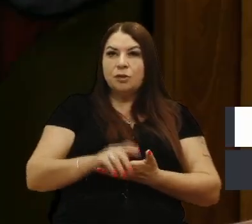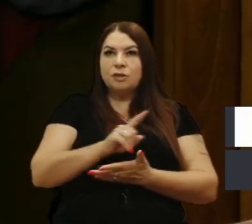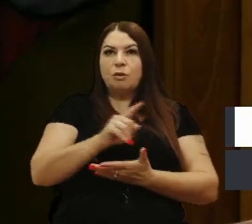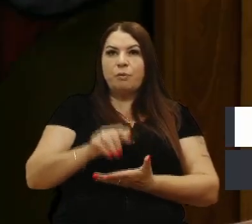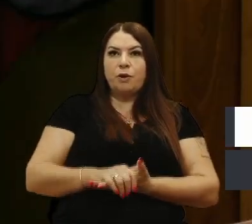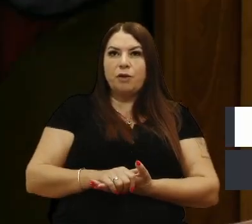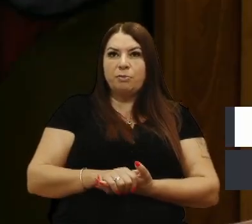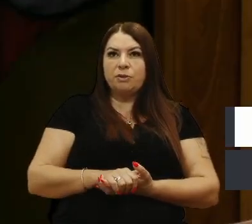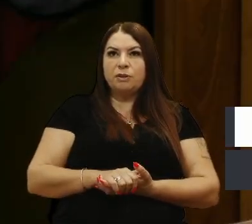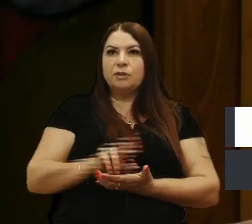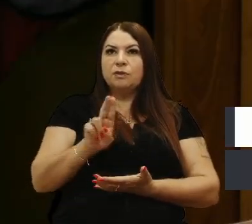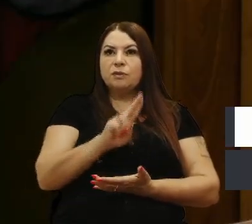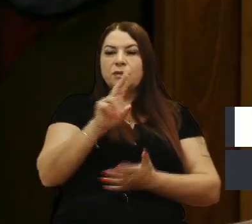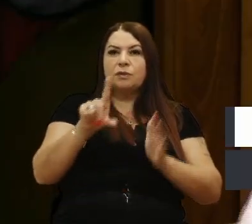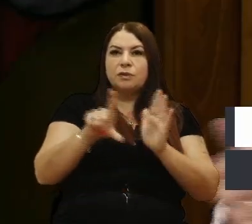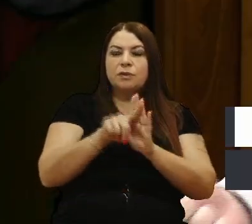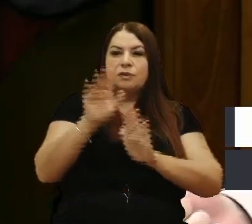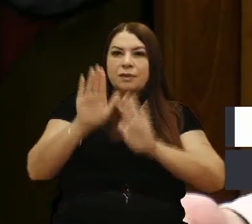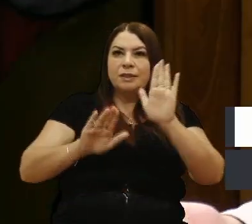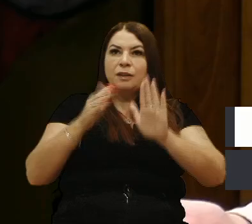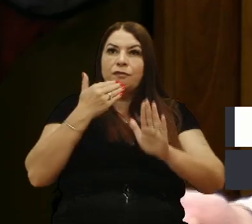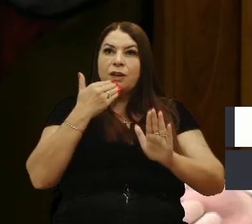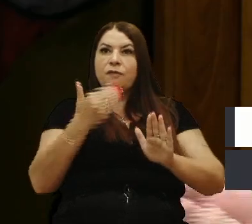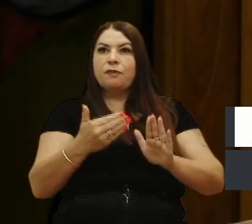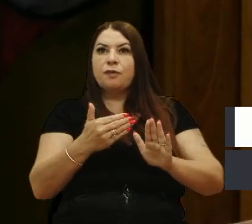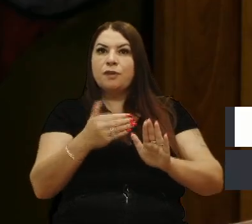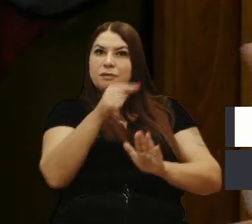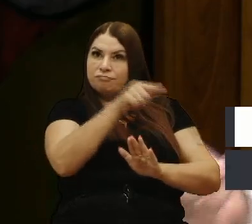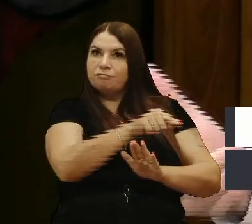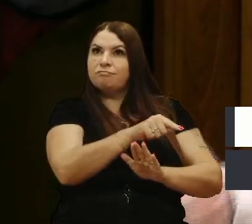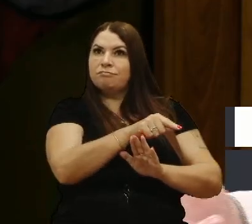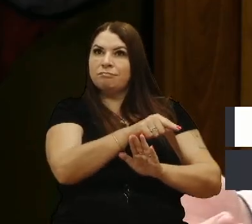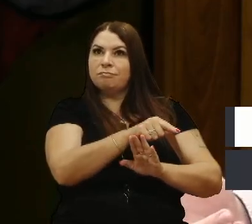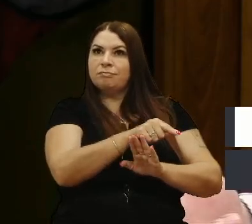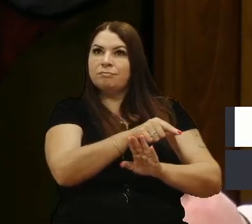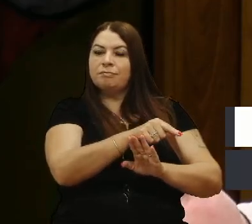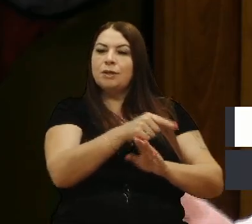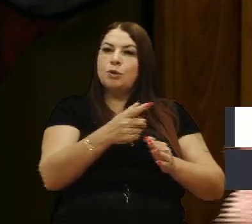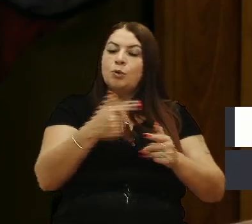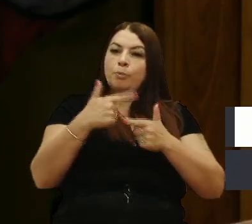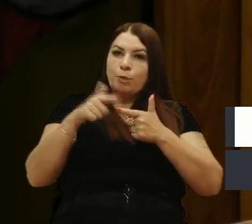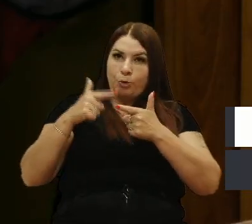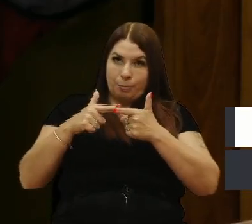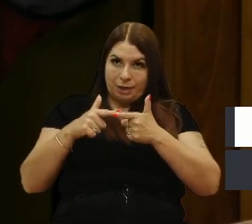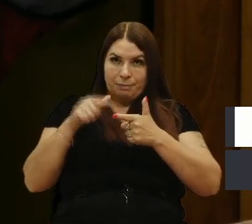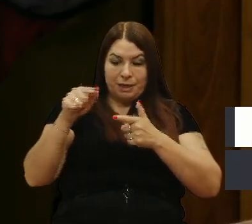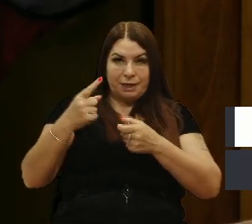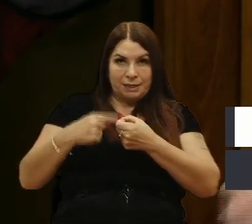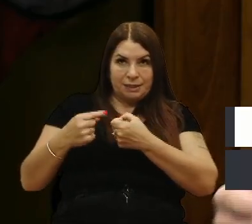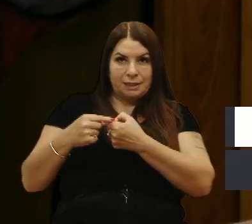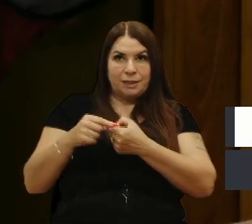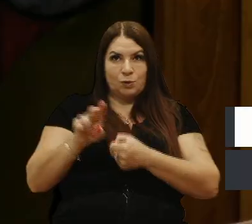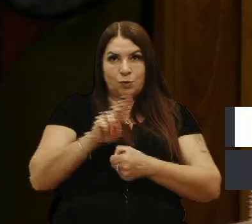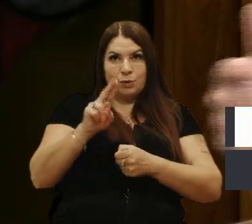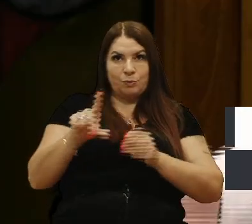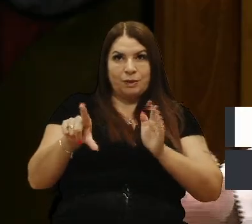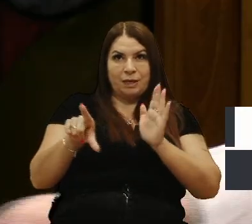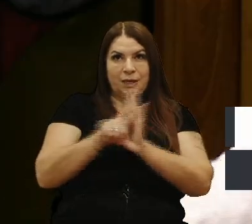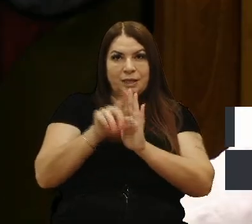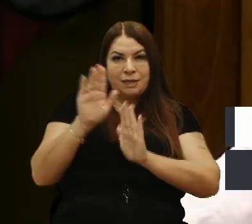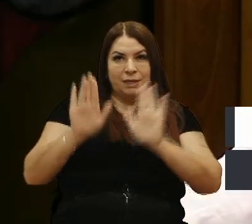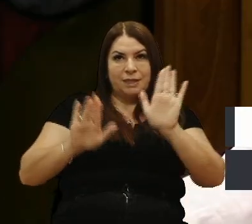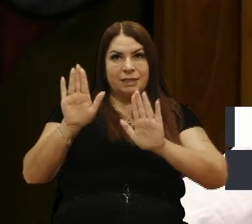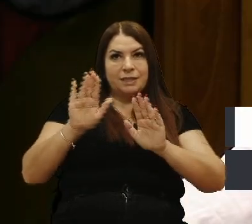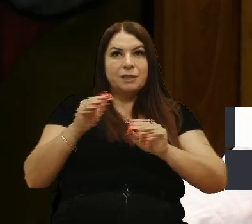Porque se usou a lei de licitação a favor do agente público. O problema, vereador Sandro Fantinel, dessa cidade é usar a lei de licitação a favor do